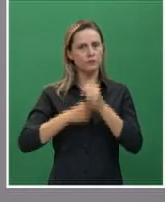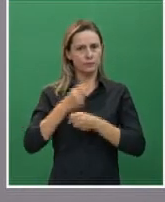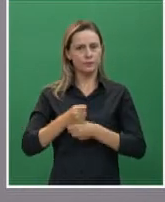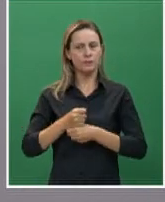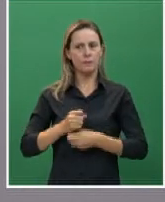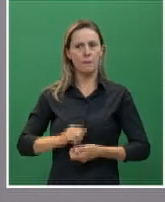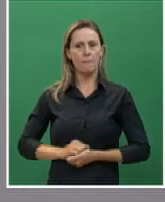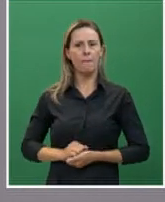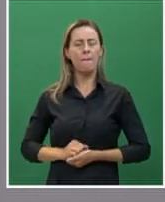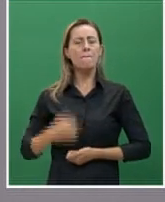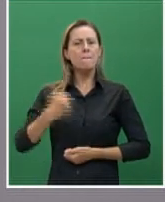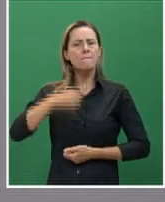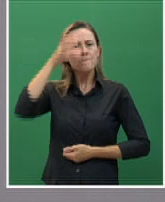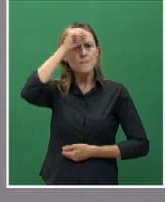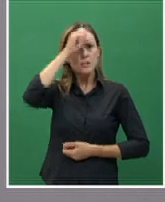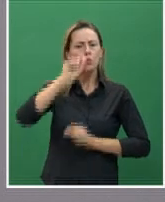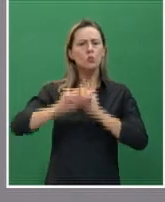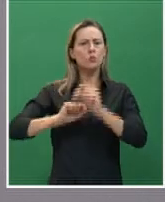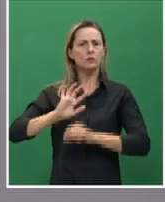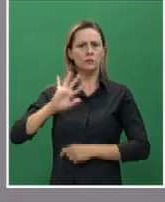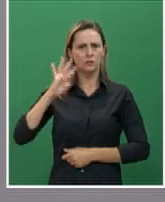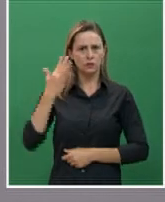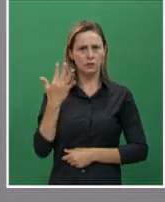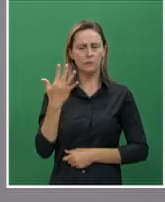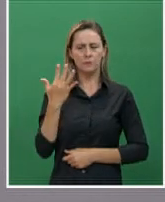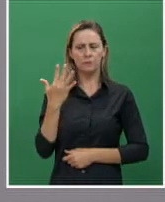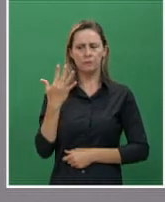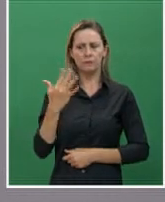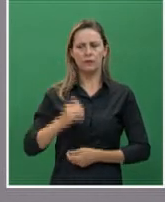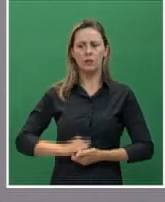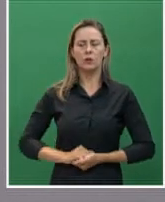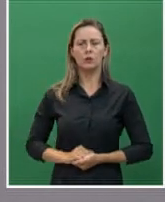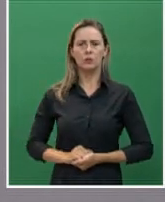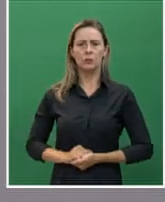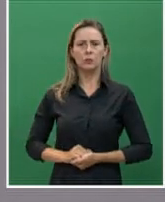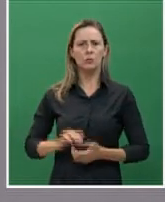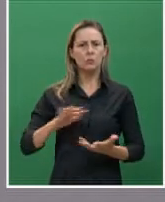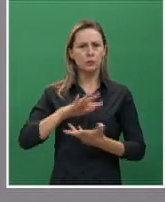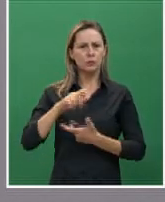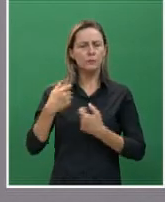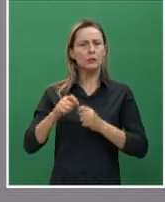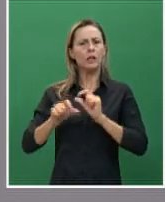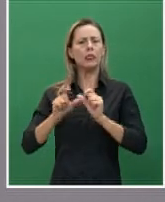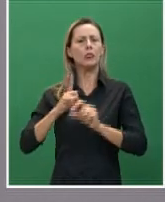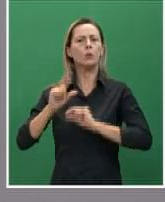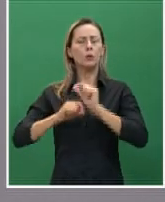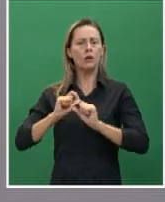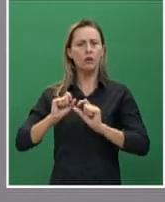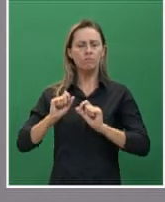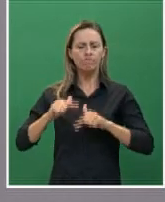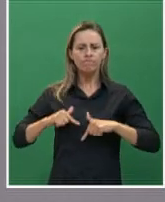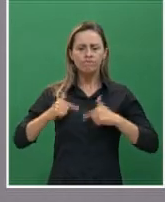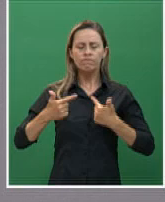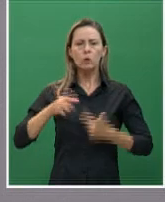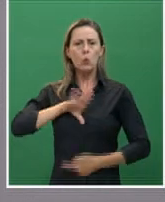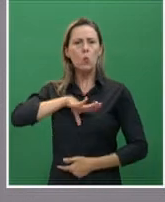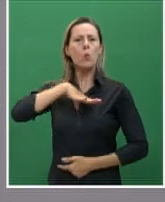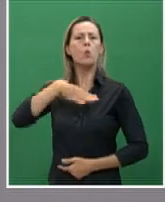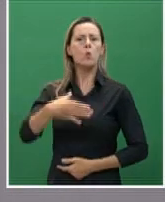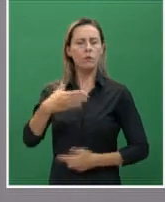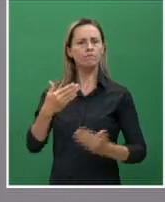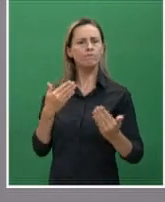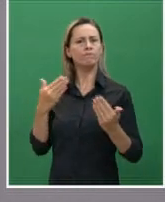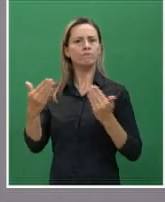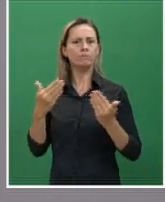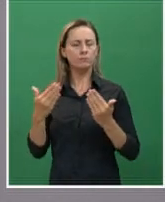a nós temos aprender como que aconteceu a gente aprender com os bons exemplos do mundo a gente se ater a ousadia necessária de se